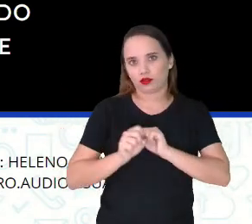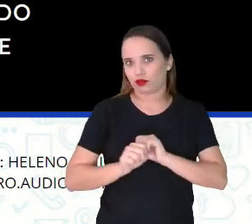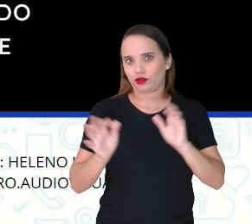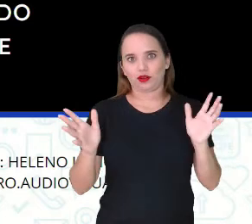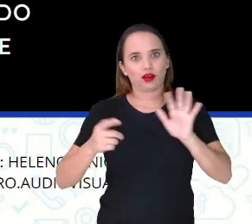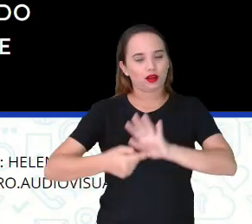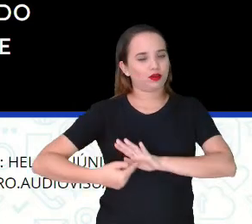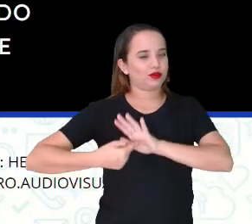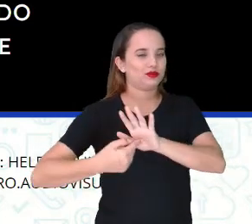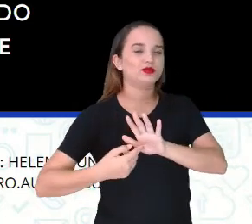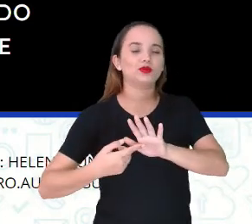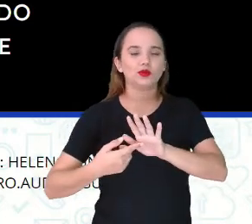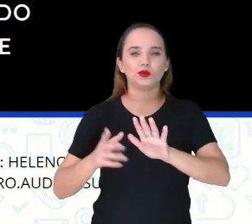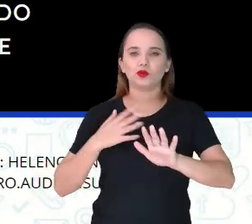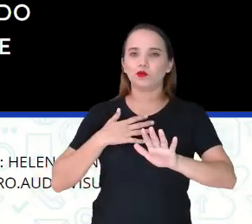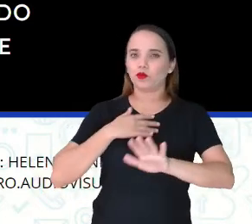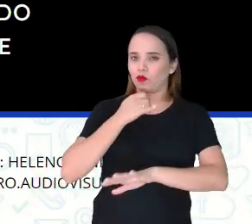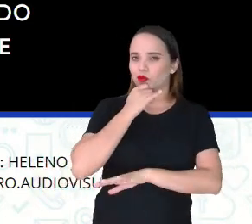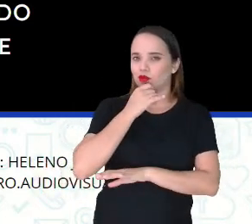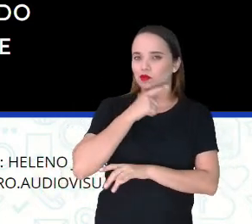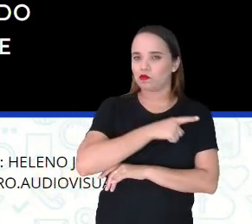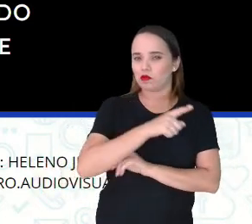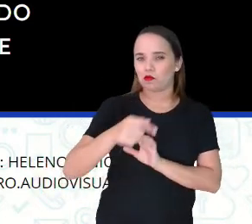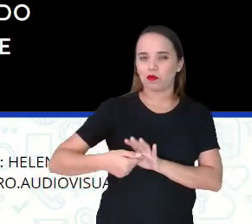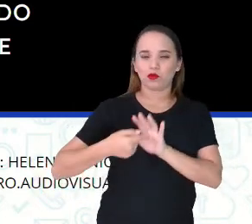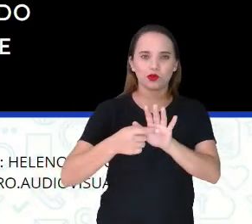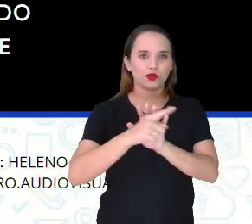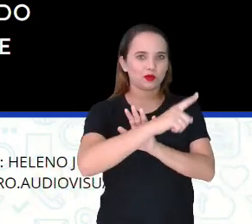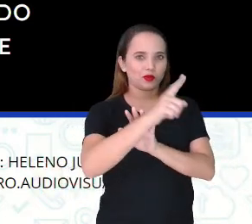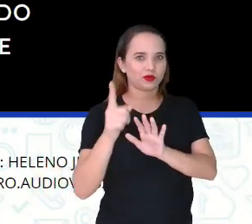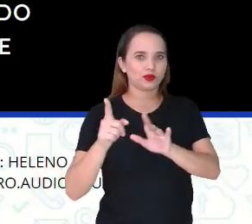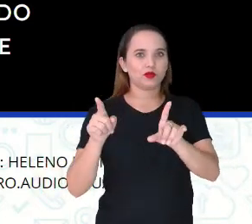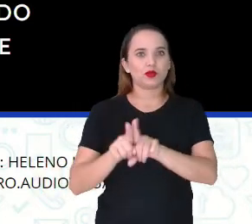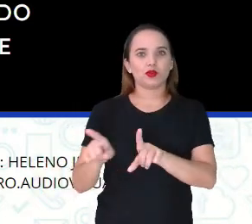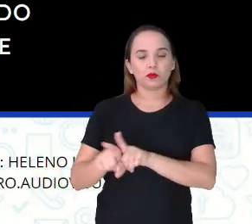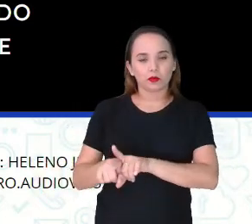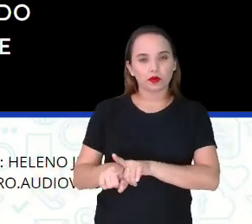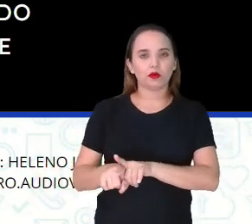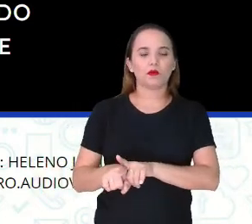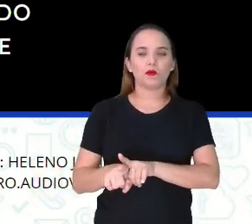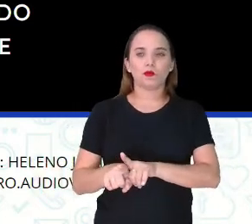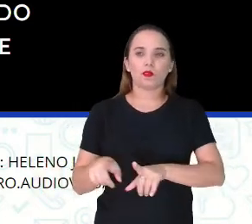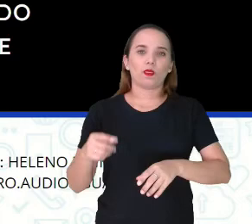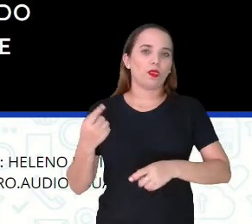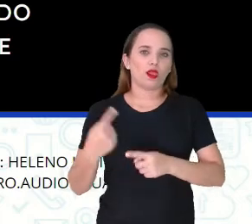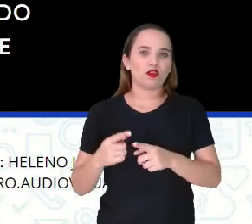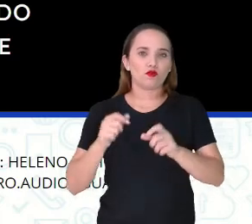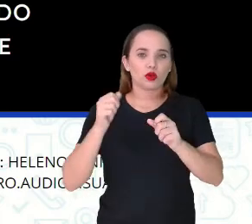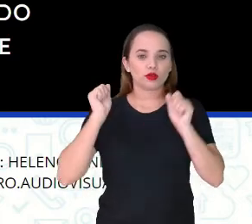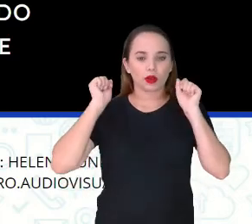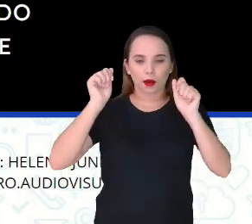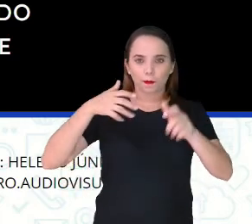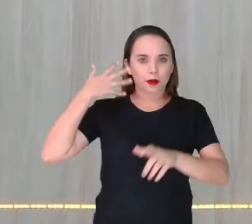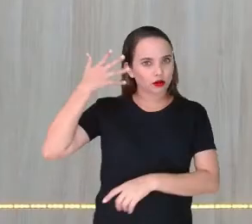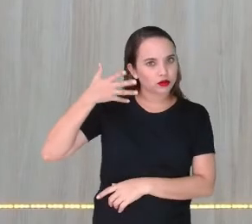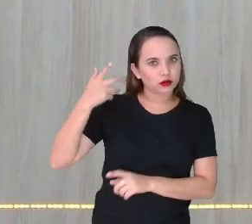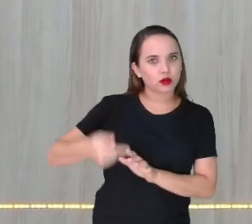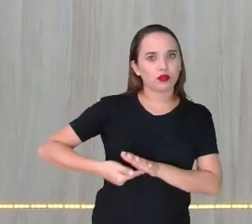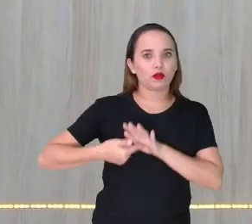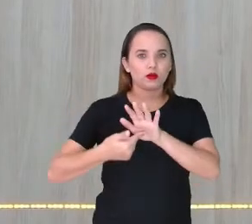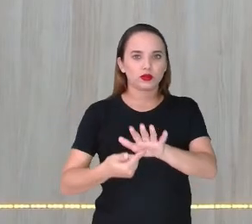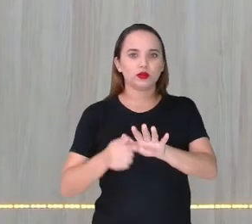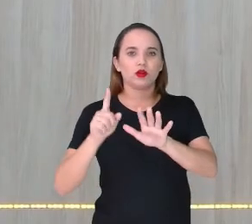gente sempre se usar como exemplo quando a gente pode. Mas também pelo fato de que esse espetáculo, né, foi o espetáculo